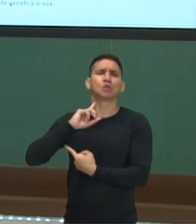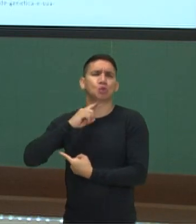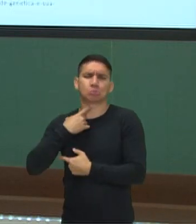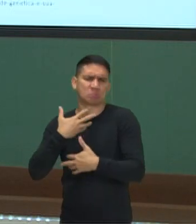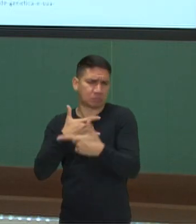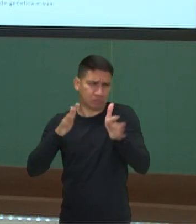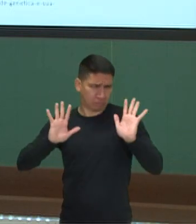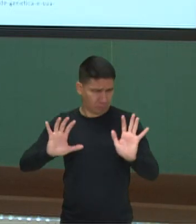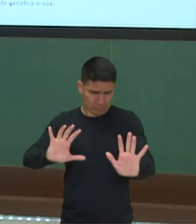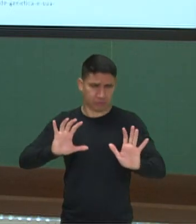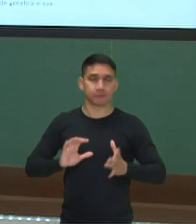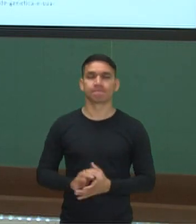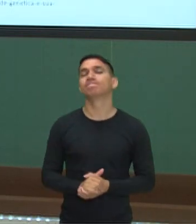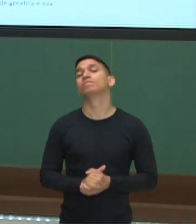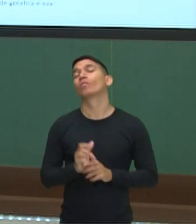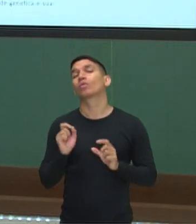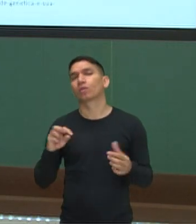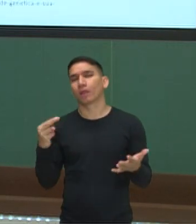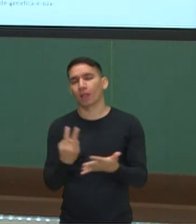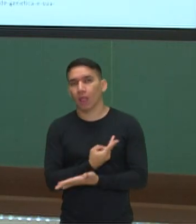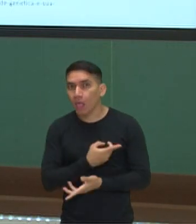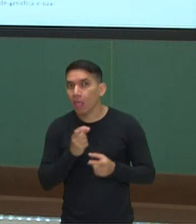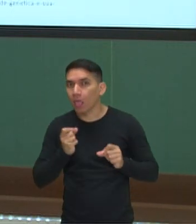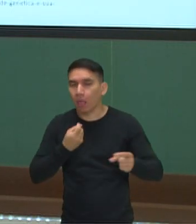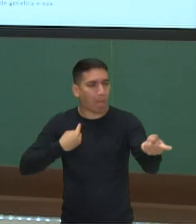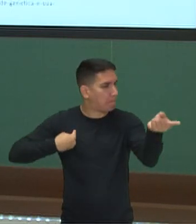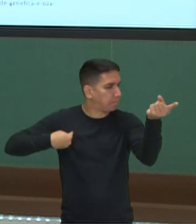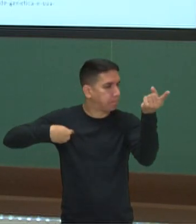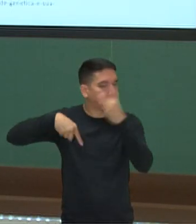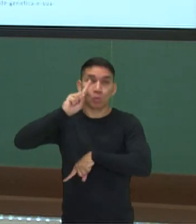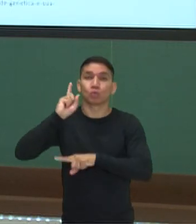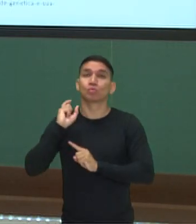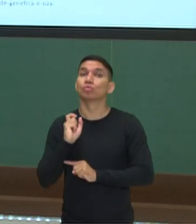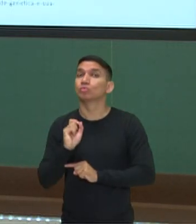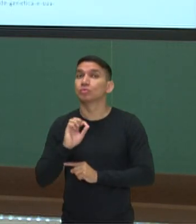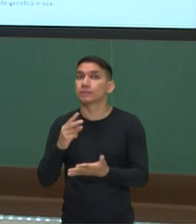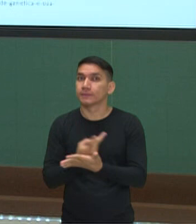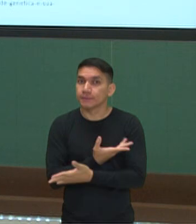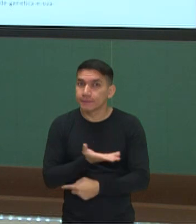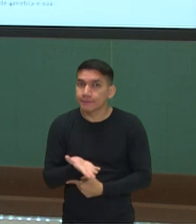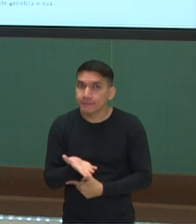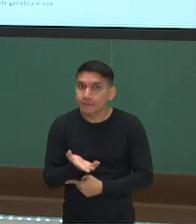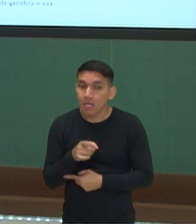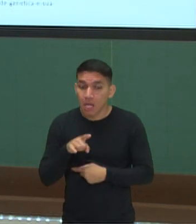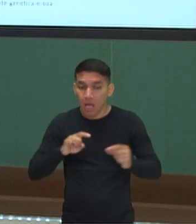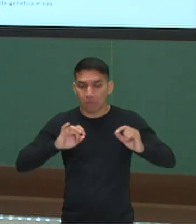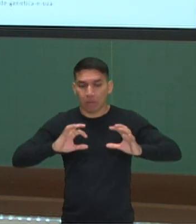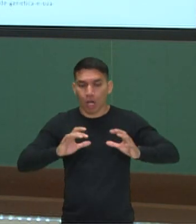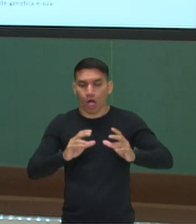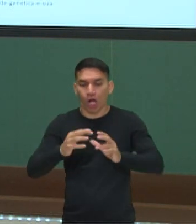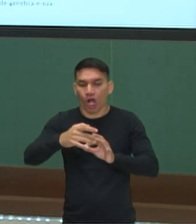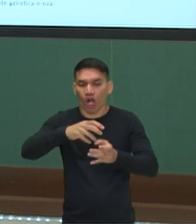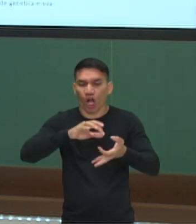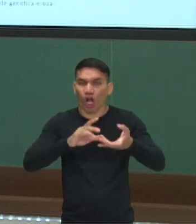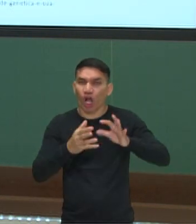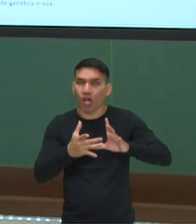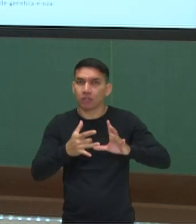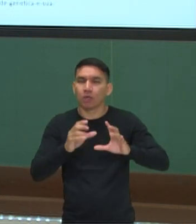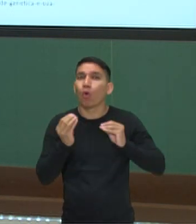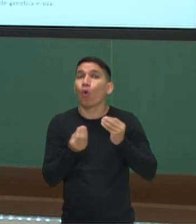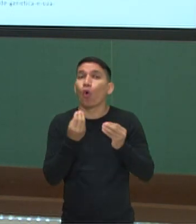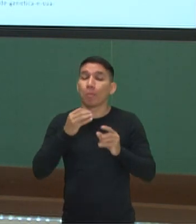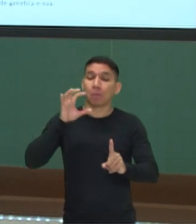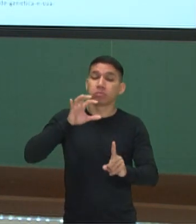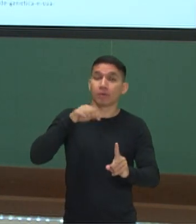coisa nesse sentido, drasticamente acontece. E aí, elas são afetadas. Como elas